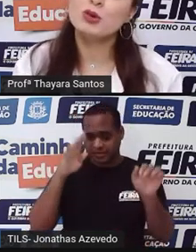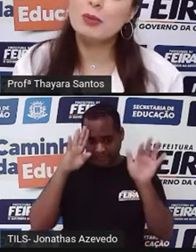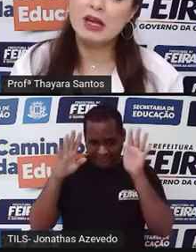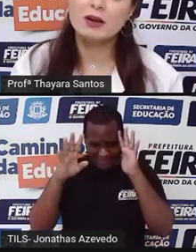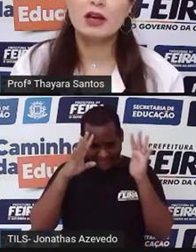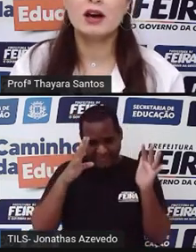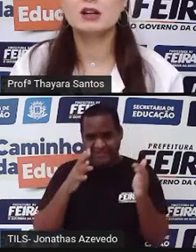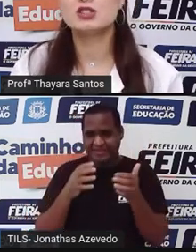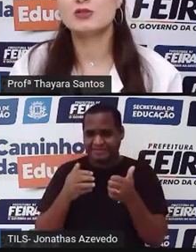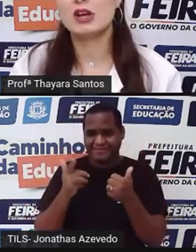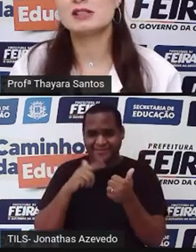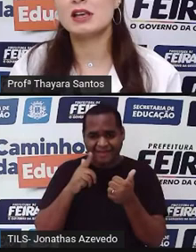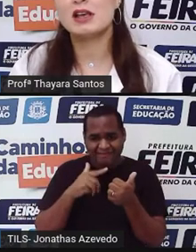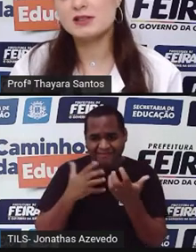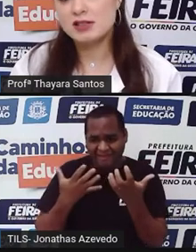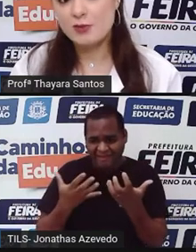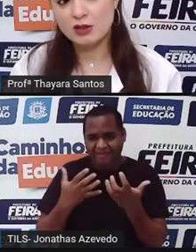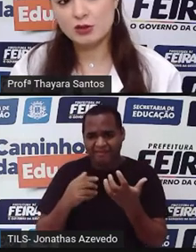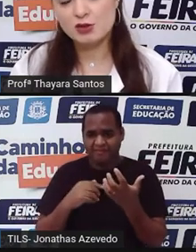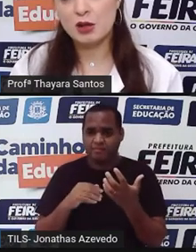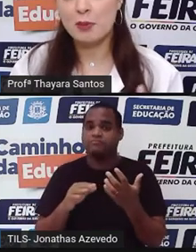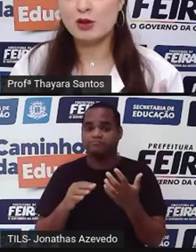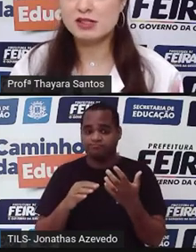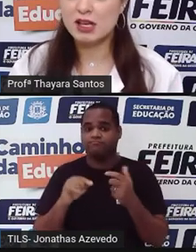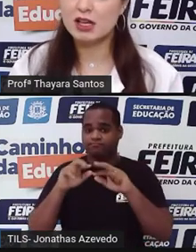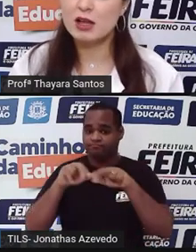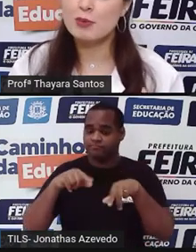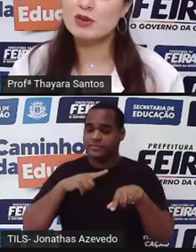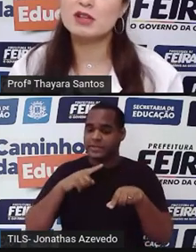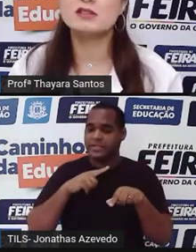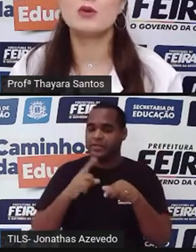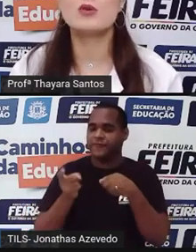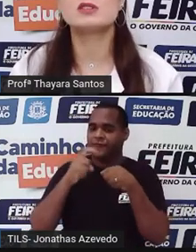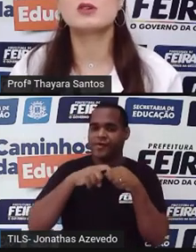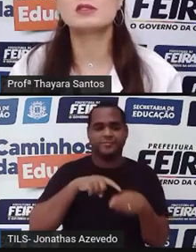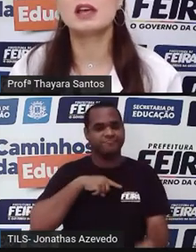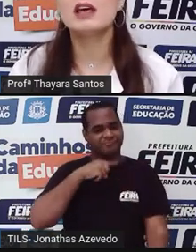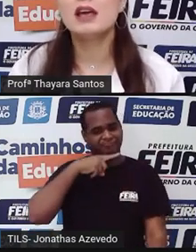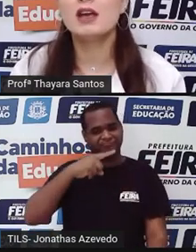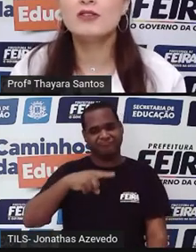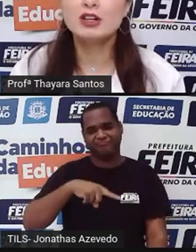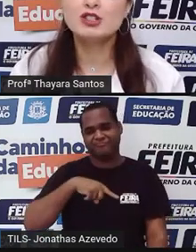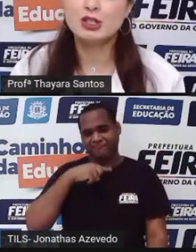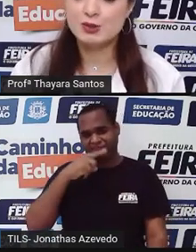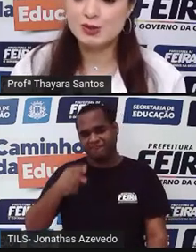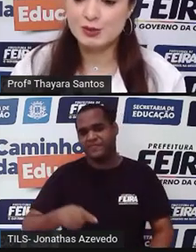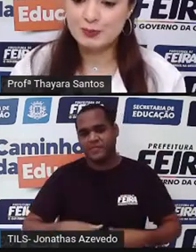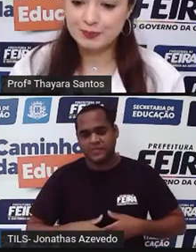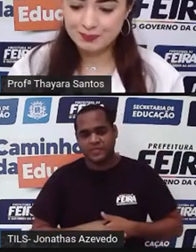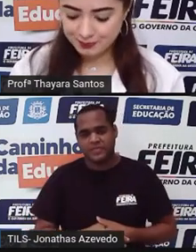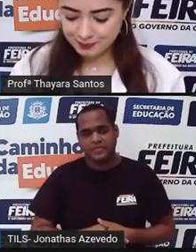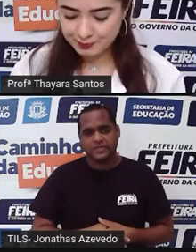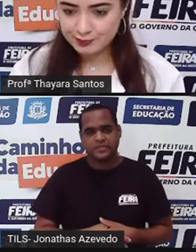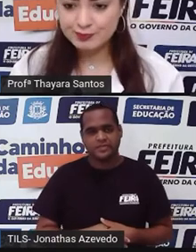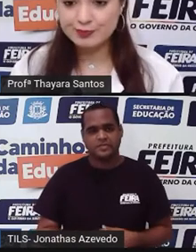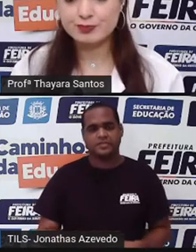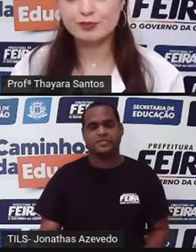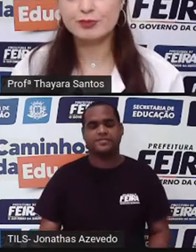muito bem antes de fazer esses métodos que pode ser que depois eles não consigam ser revertidas